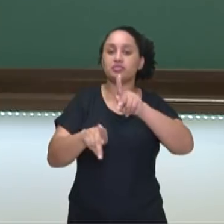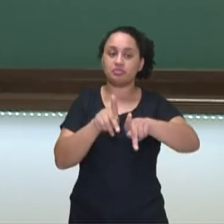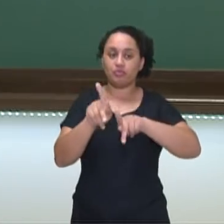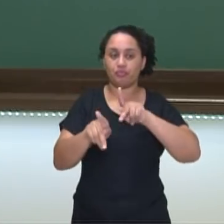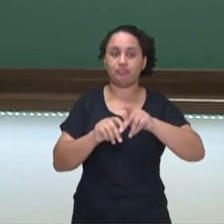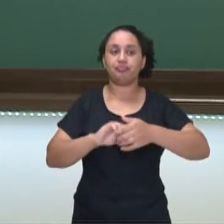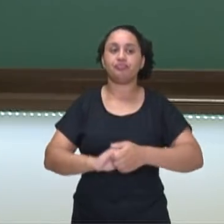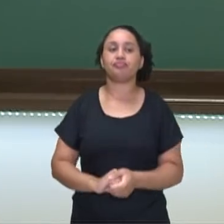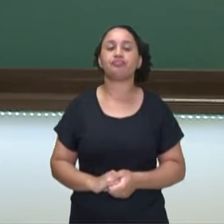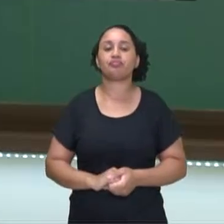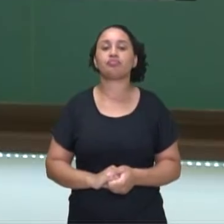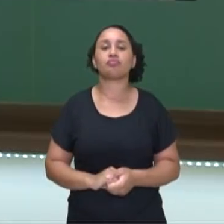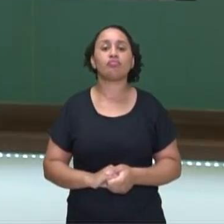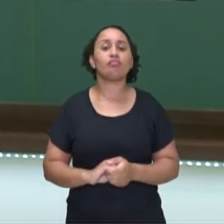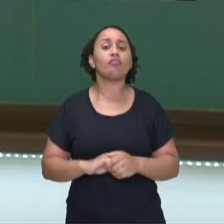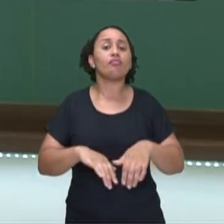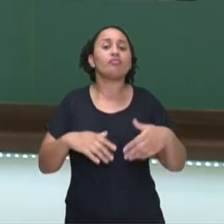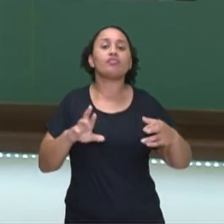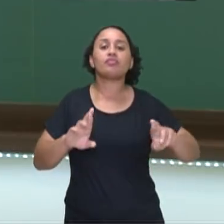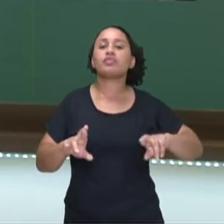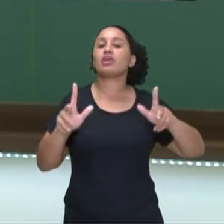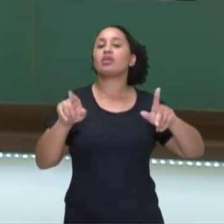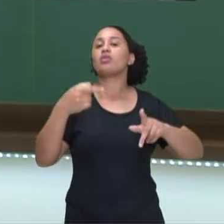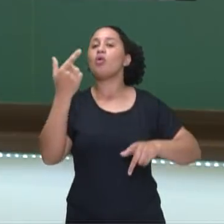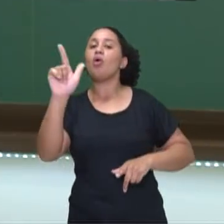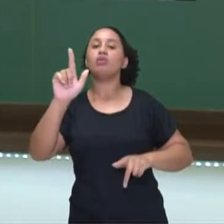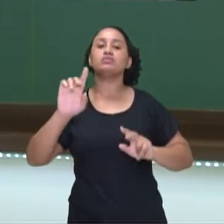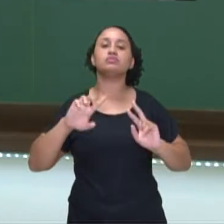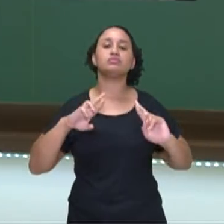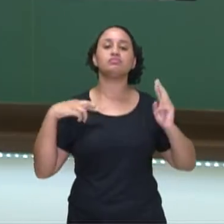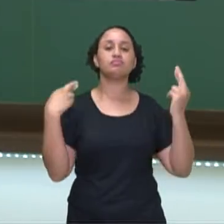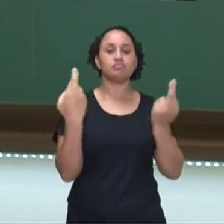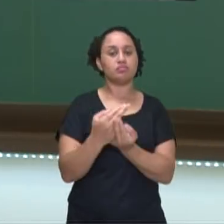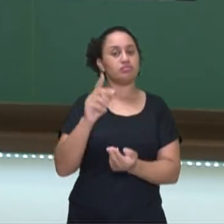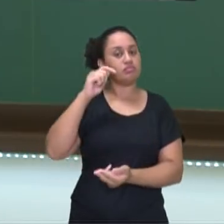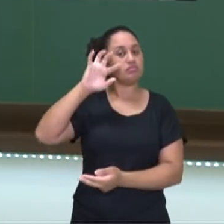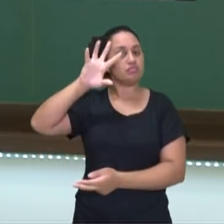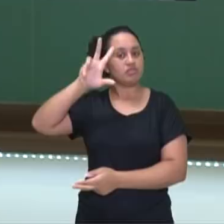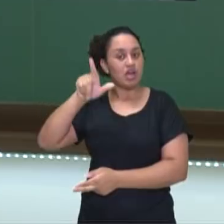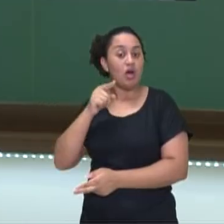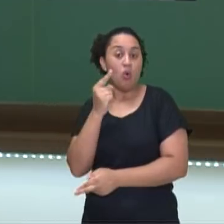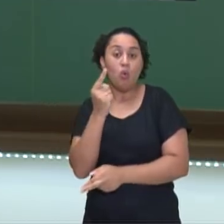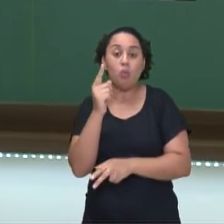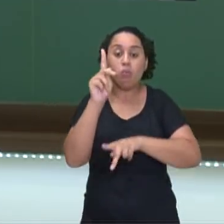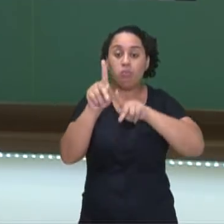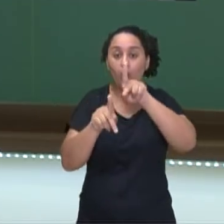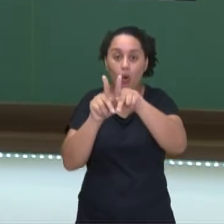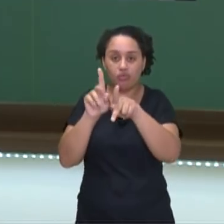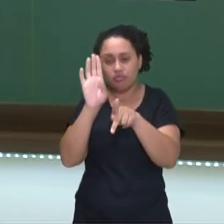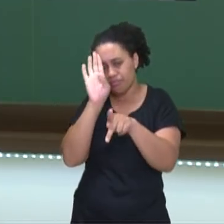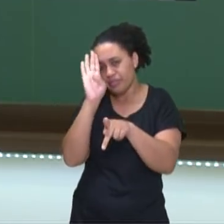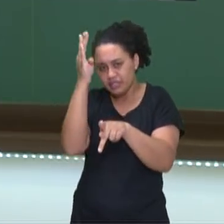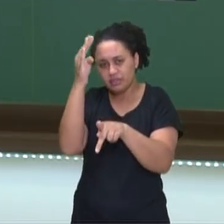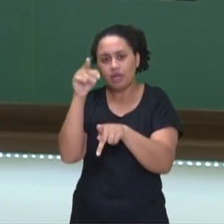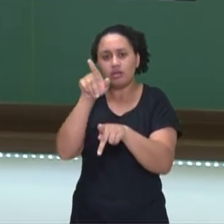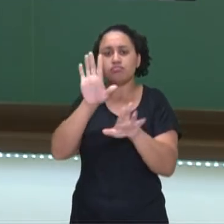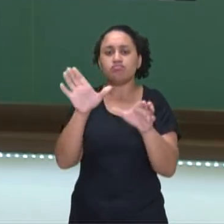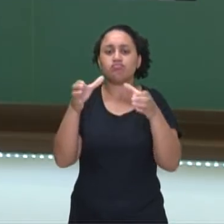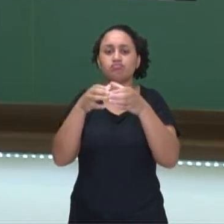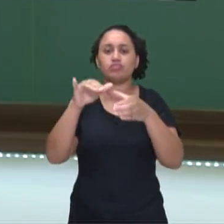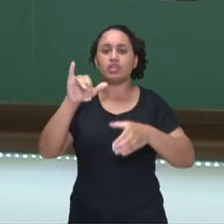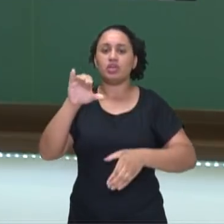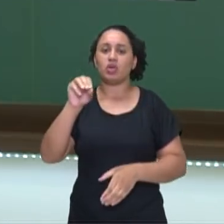iorubás. Diferentemente de outros reinos africanos, que eram formados por um povo predominante, os iorubás